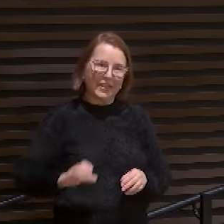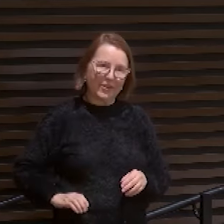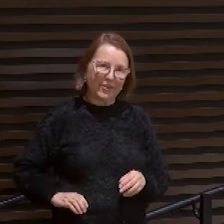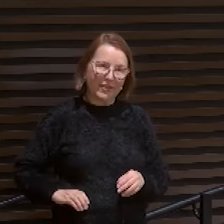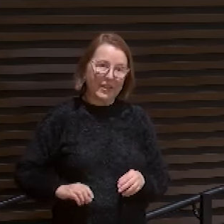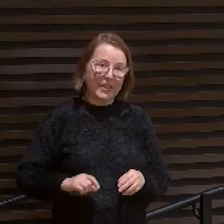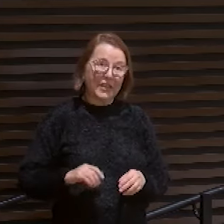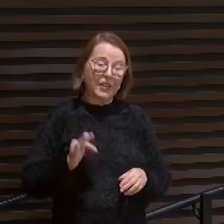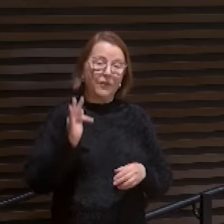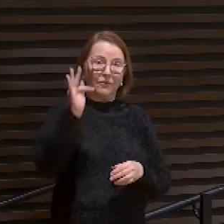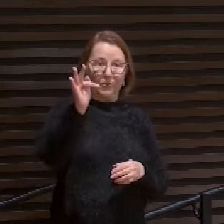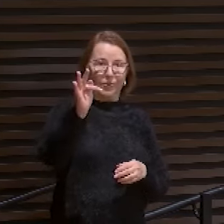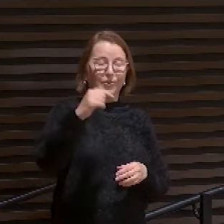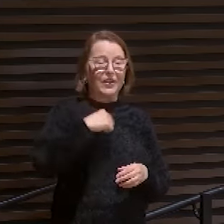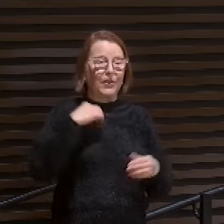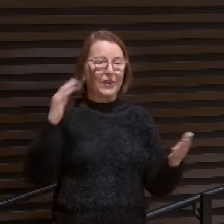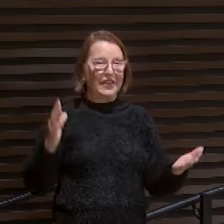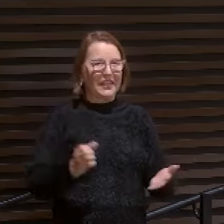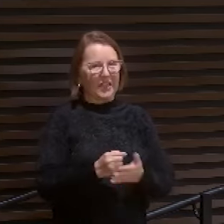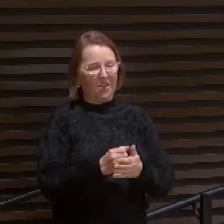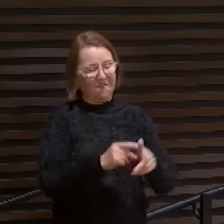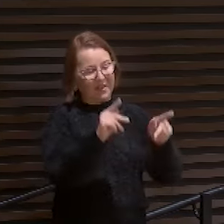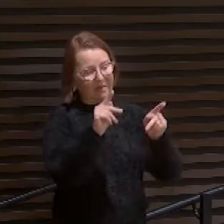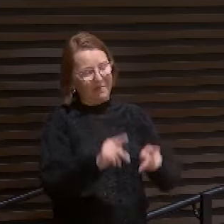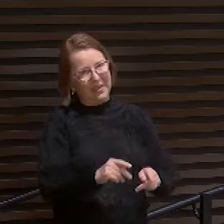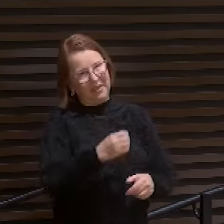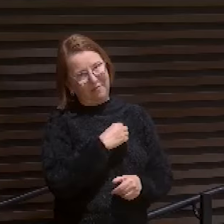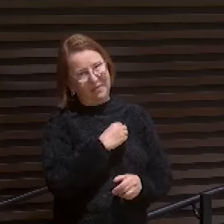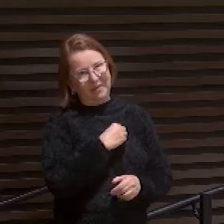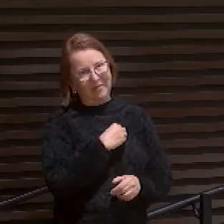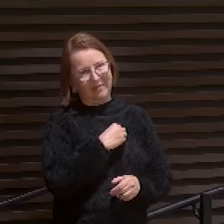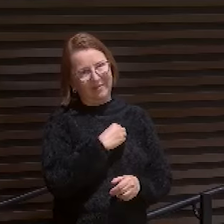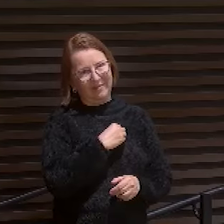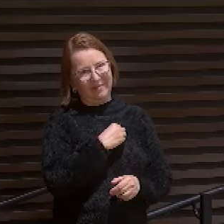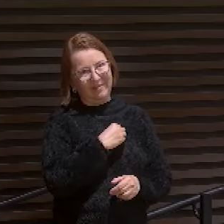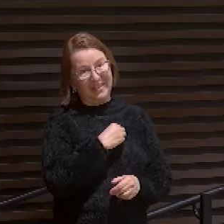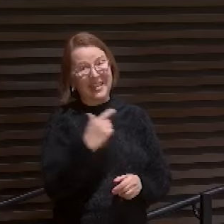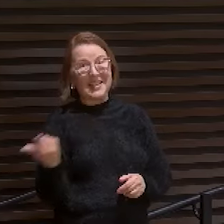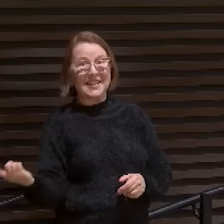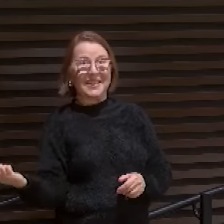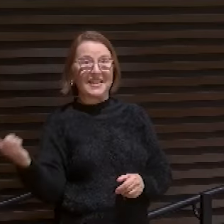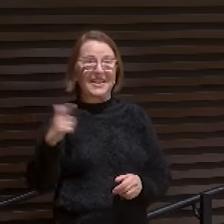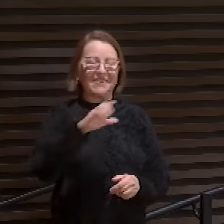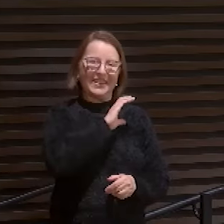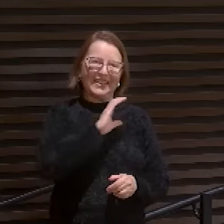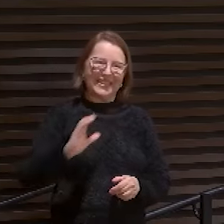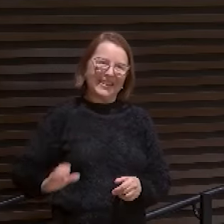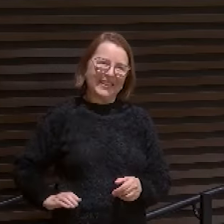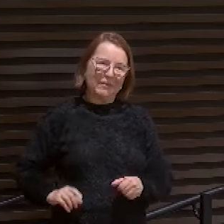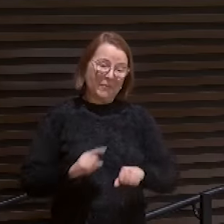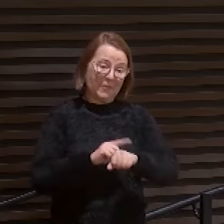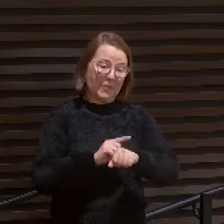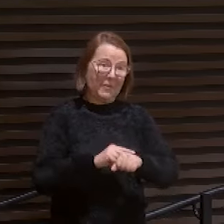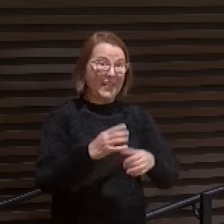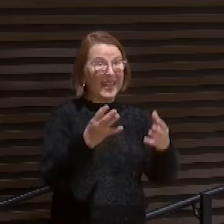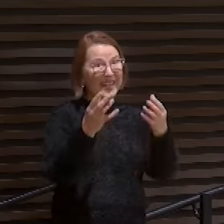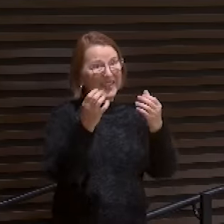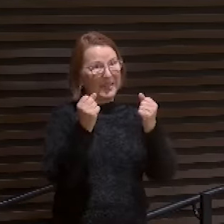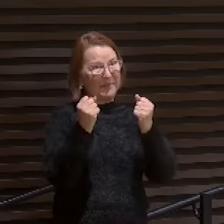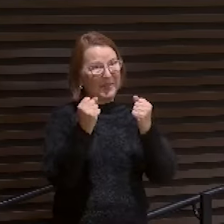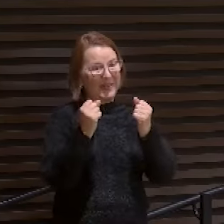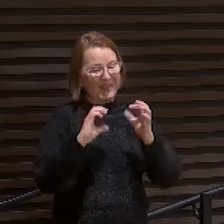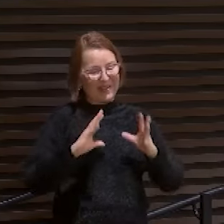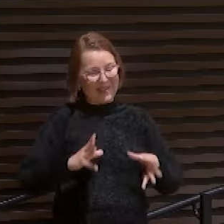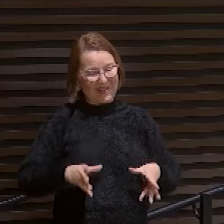salvo da presença do pecado, na vinda de Cristo, quando eu receber um corpo